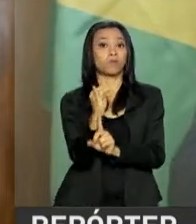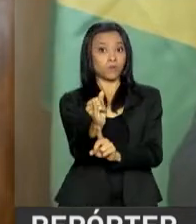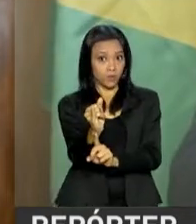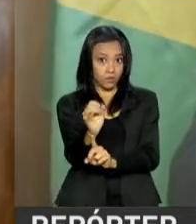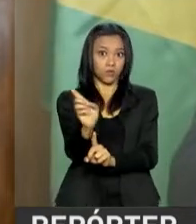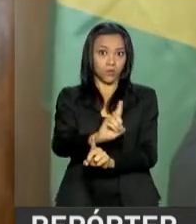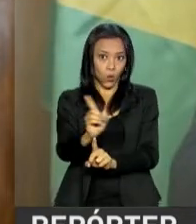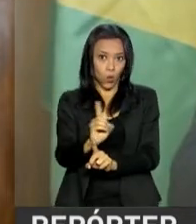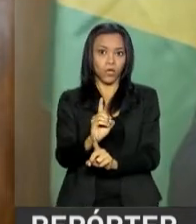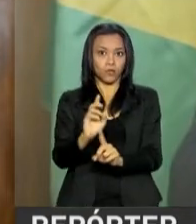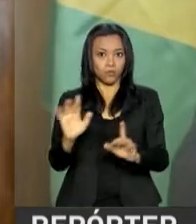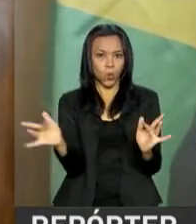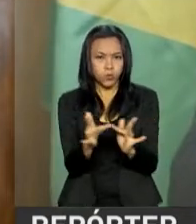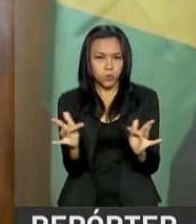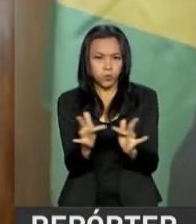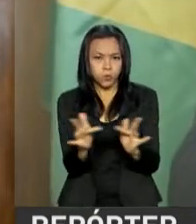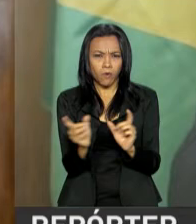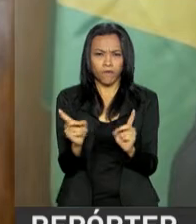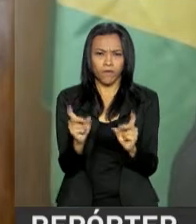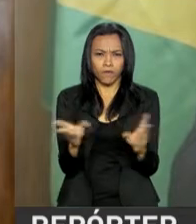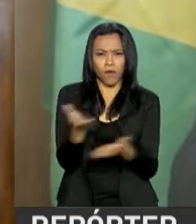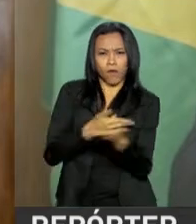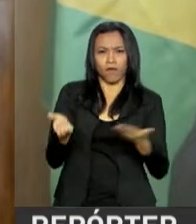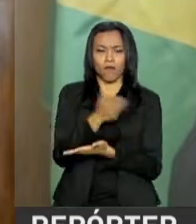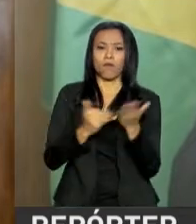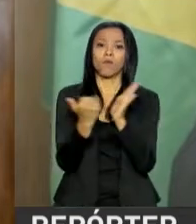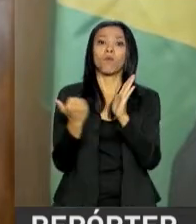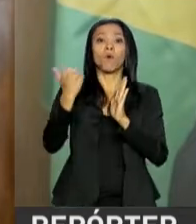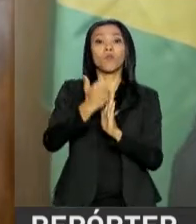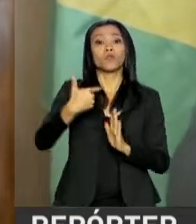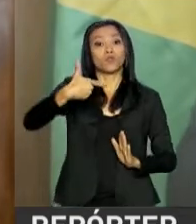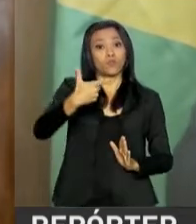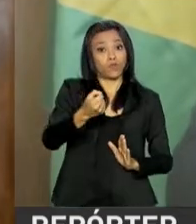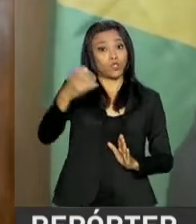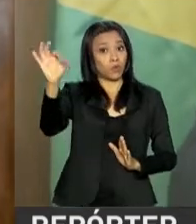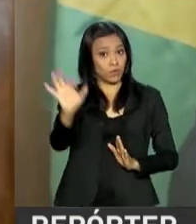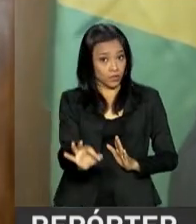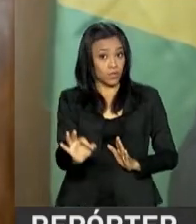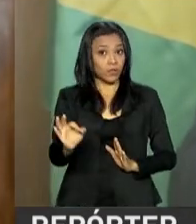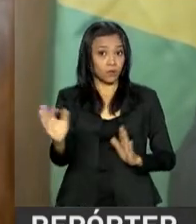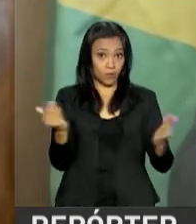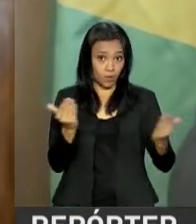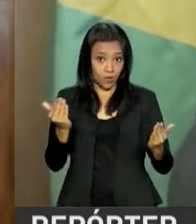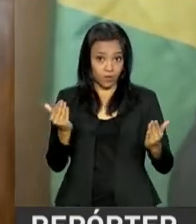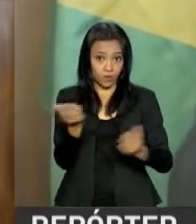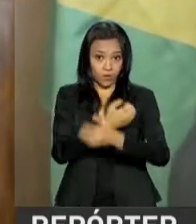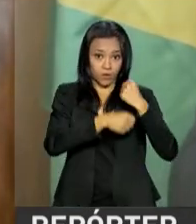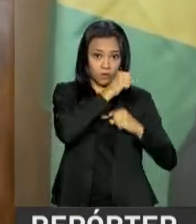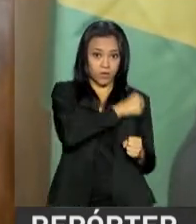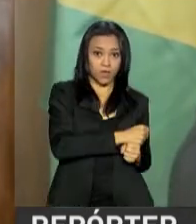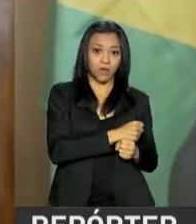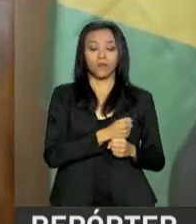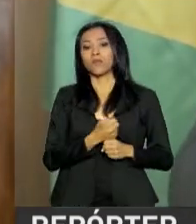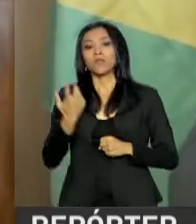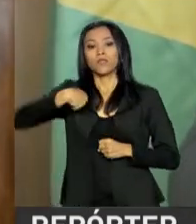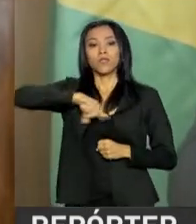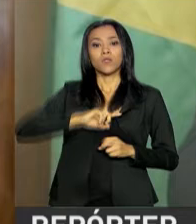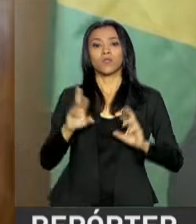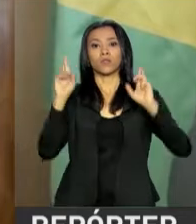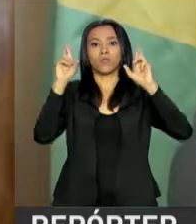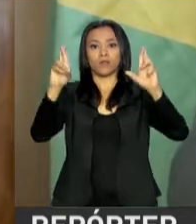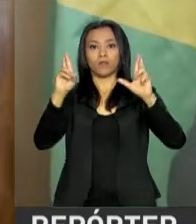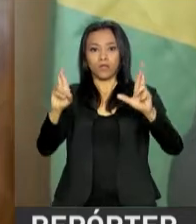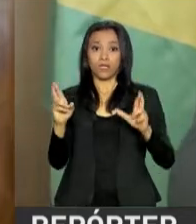dólares, representando um crescimento de 20% em relação ao ano anterior. E a nossa expectativa é de que